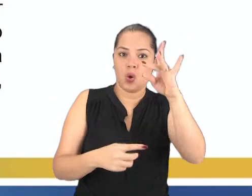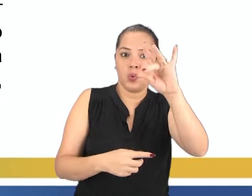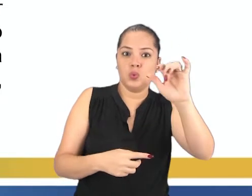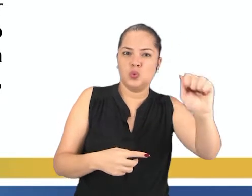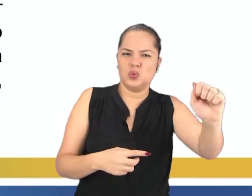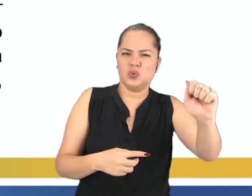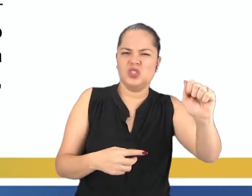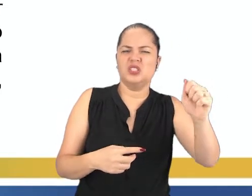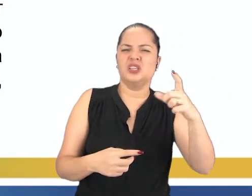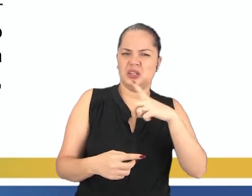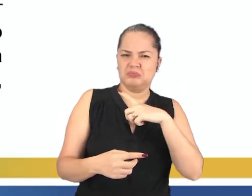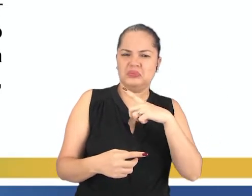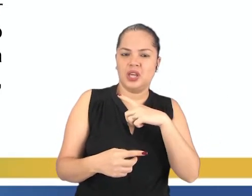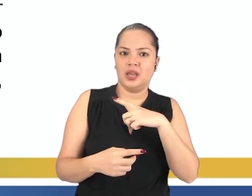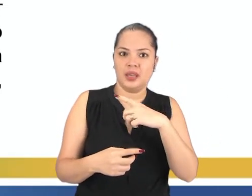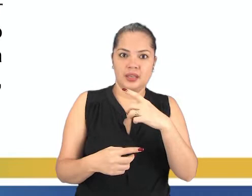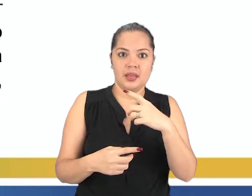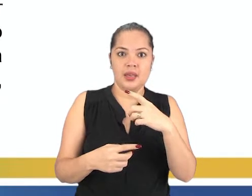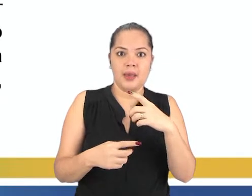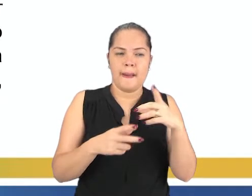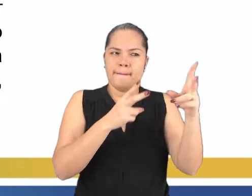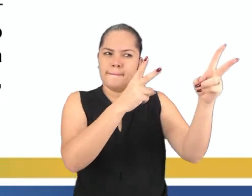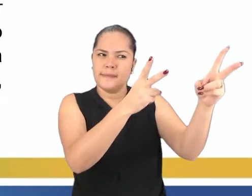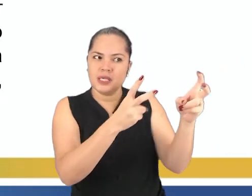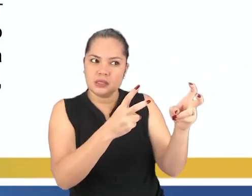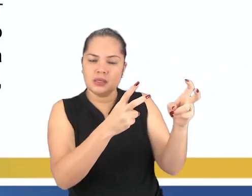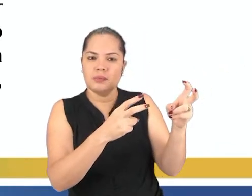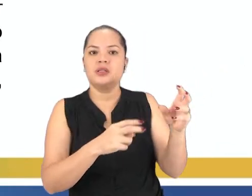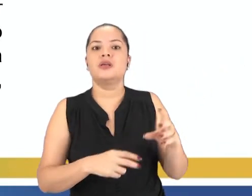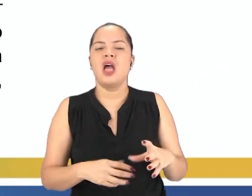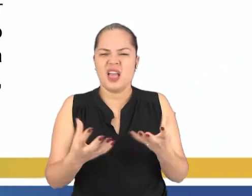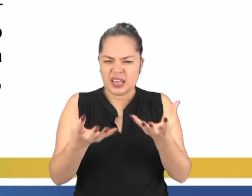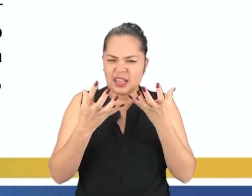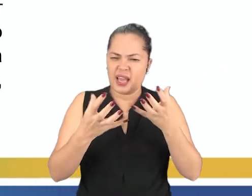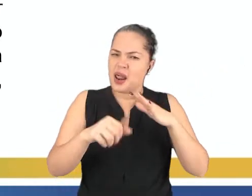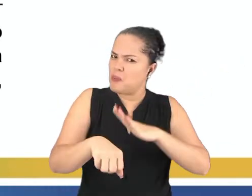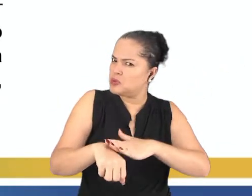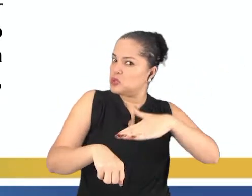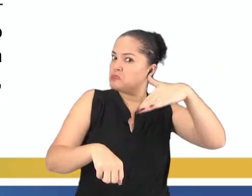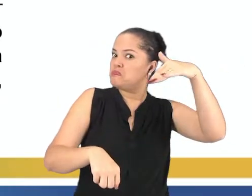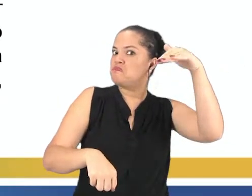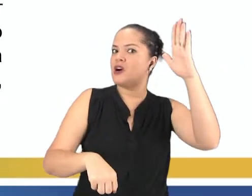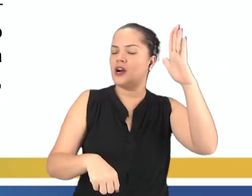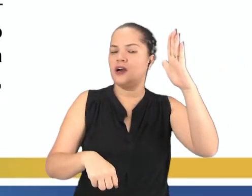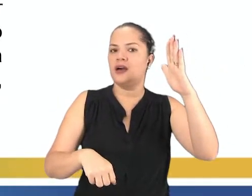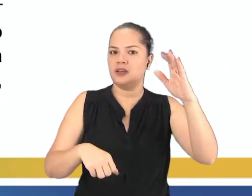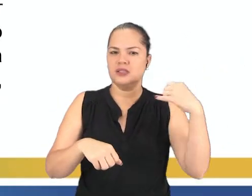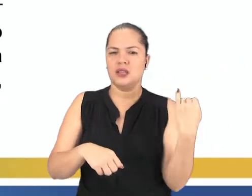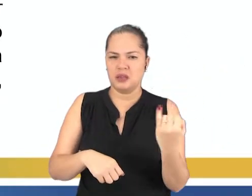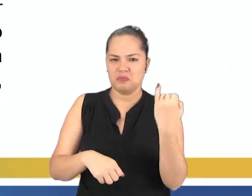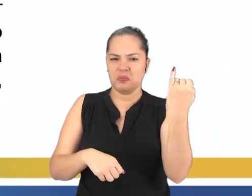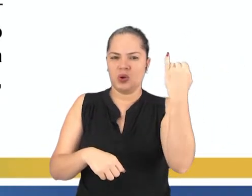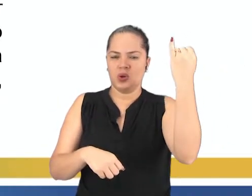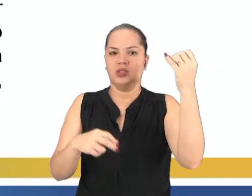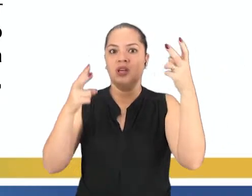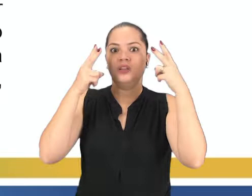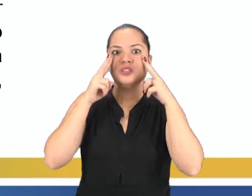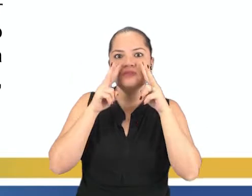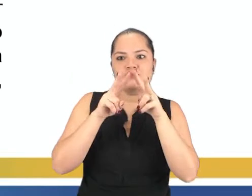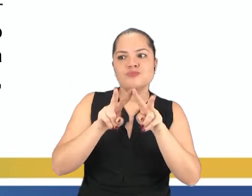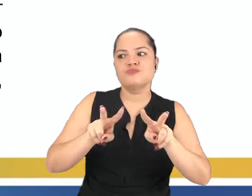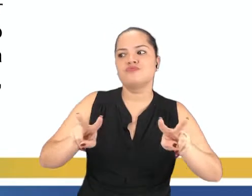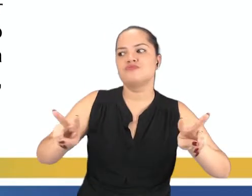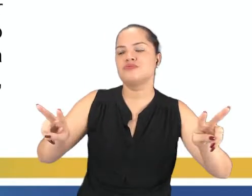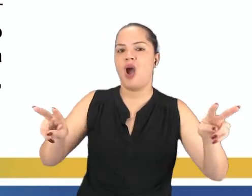notados? Sim, mas pouco, e queremos mais. É necessário canalizar a visibilidade para